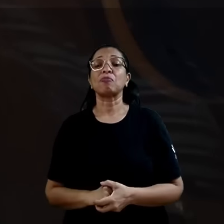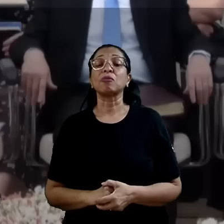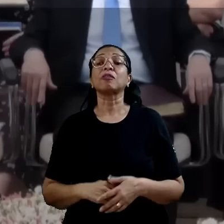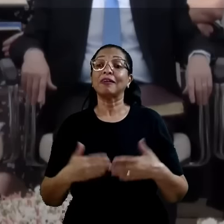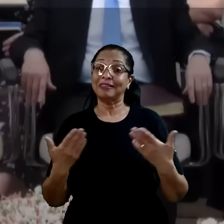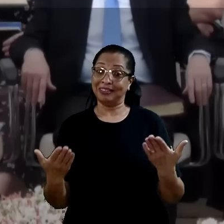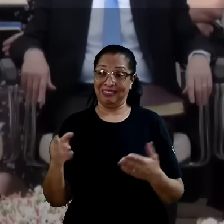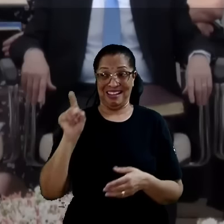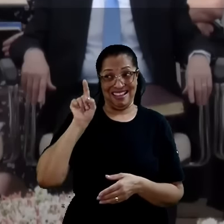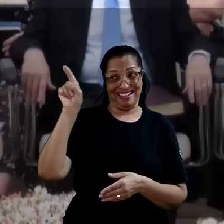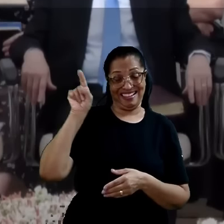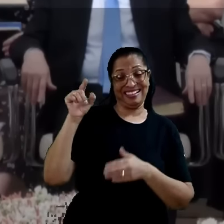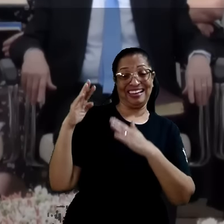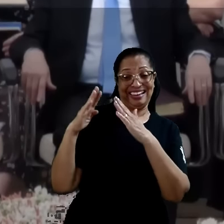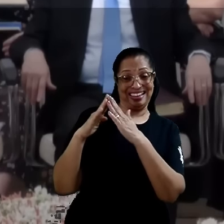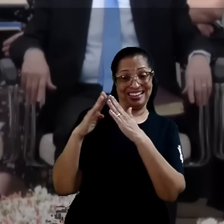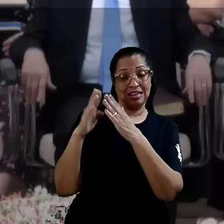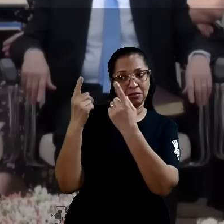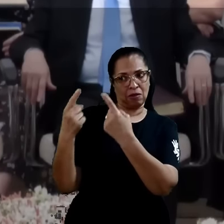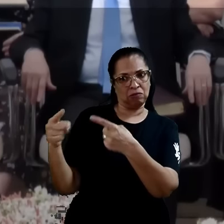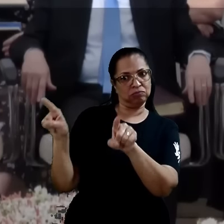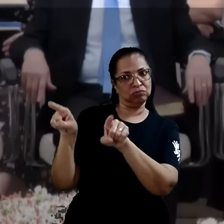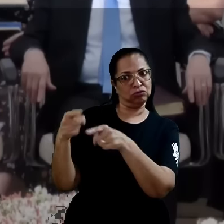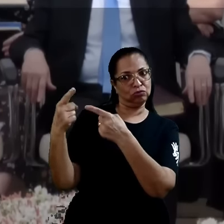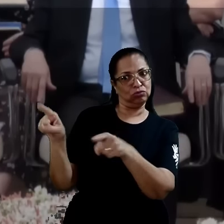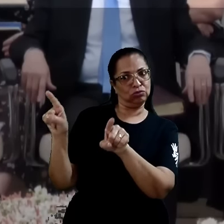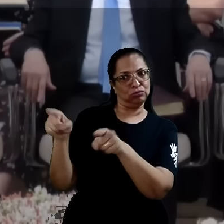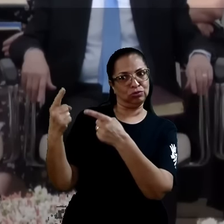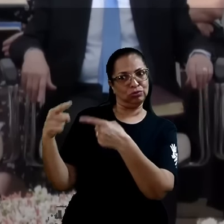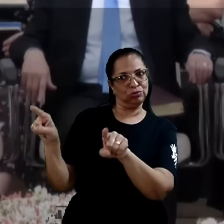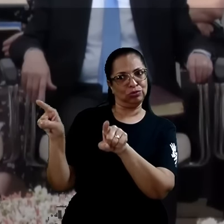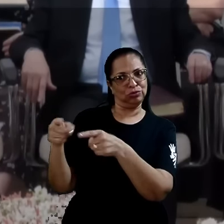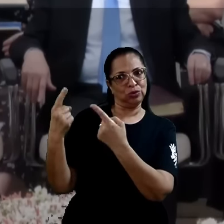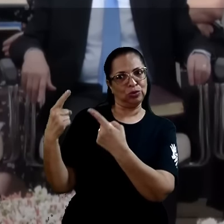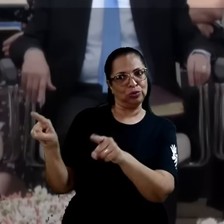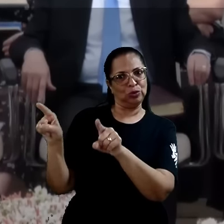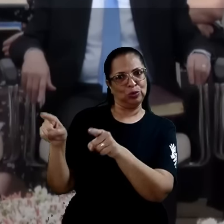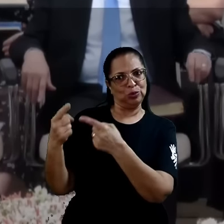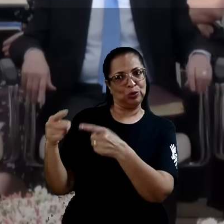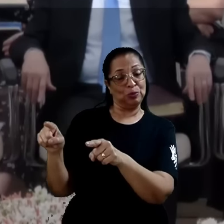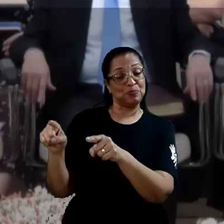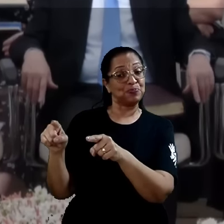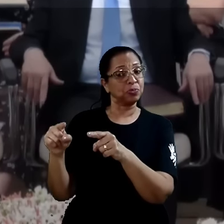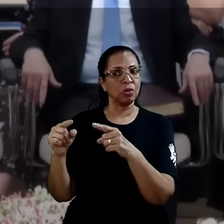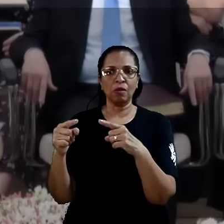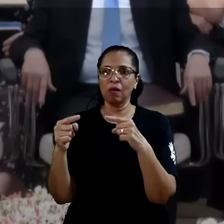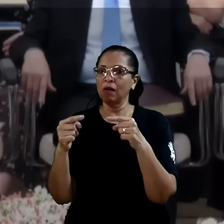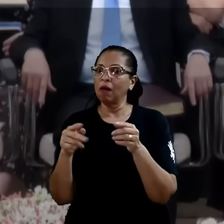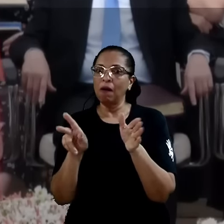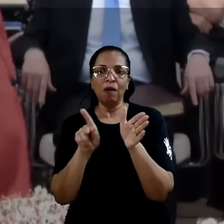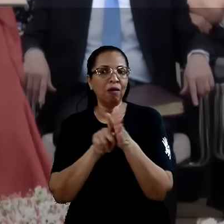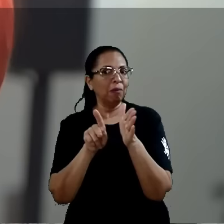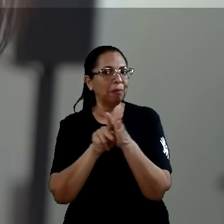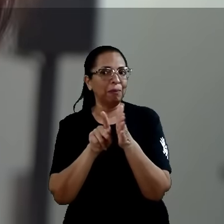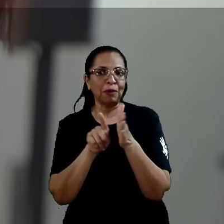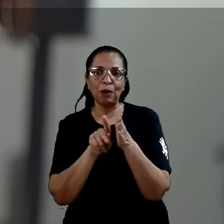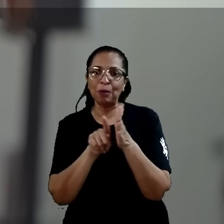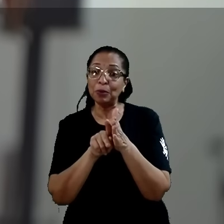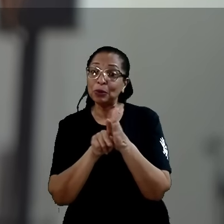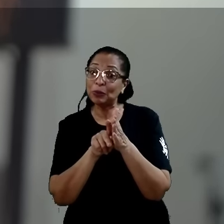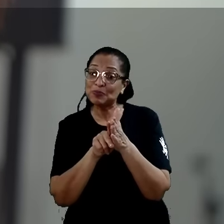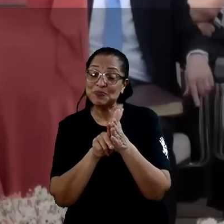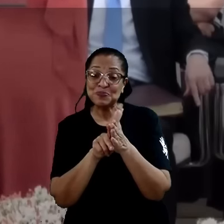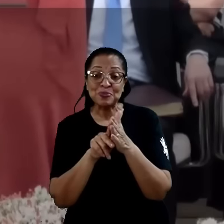os hinos que foram cantados aqui no pandeiro eu digo que a minha playlist é para desencapar eu já